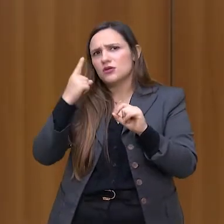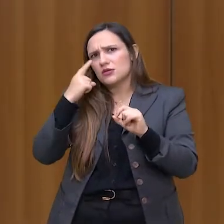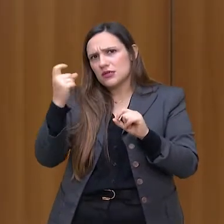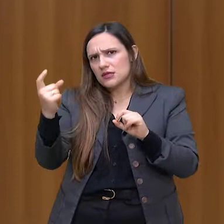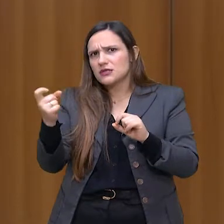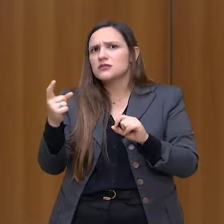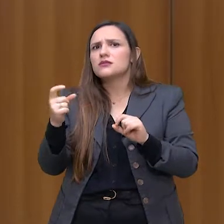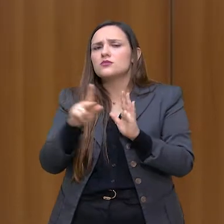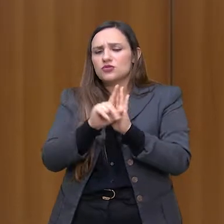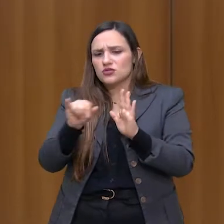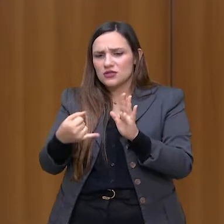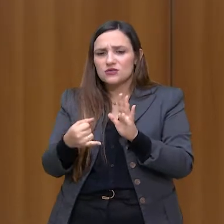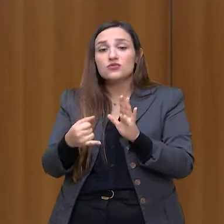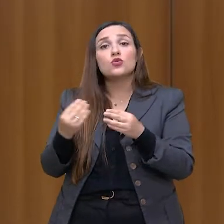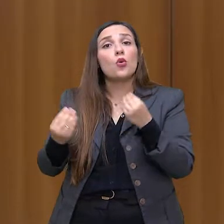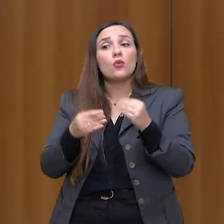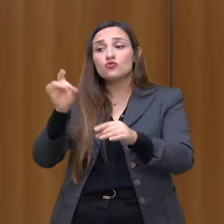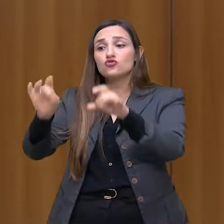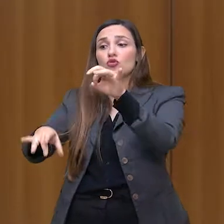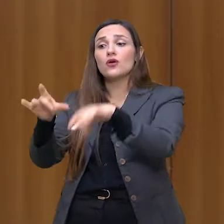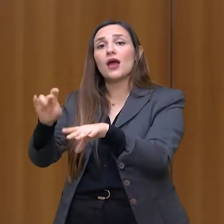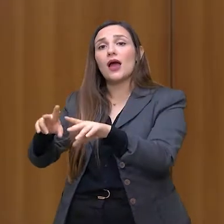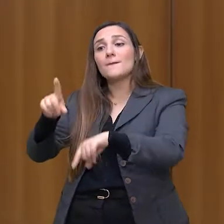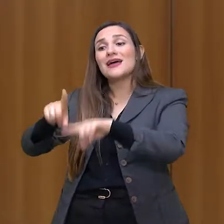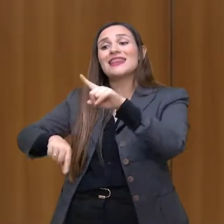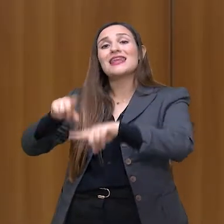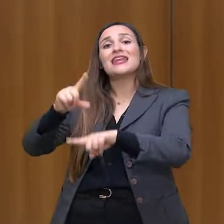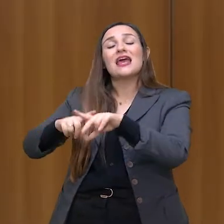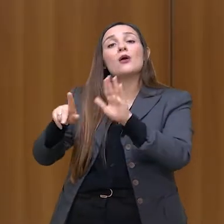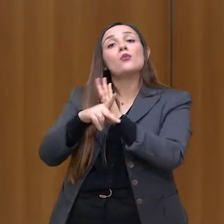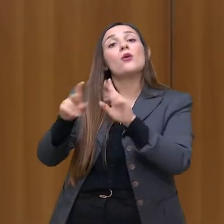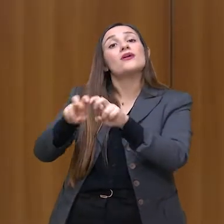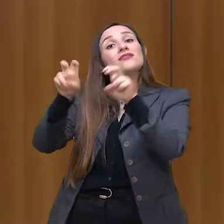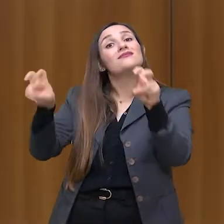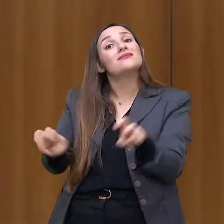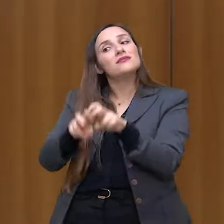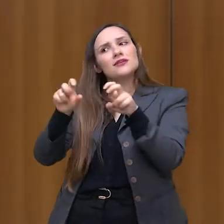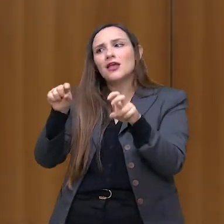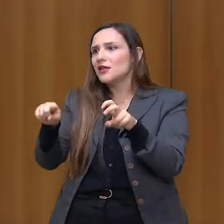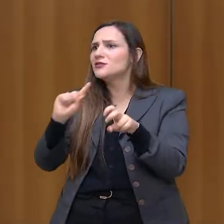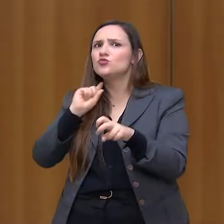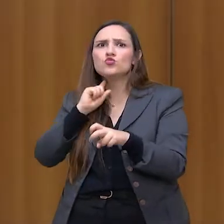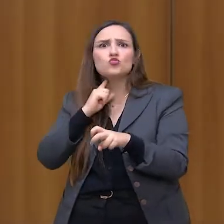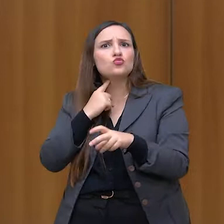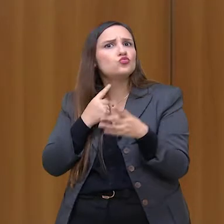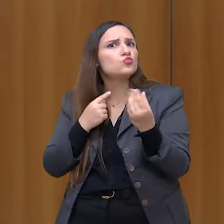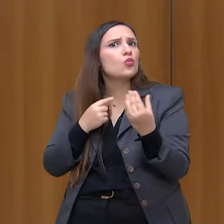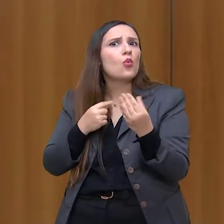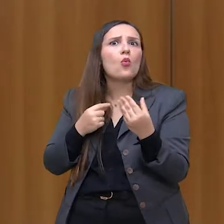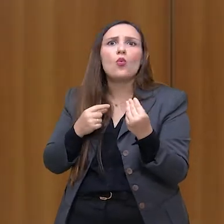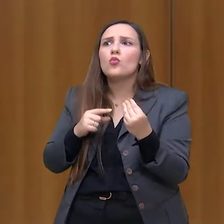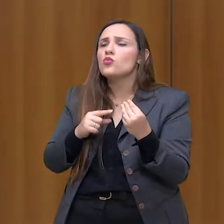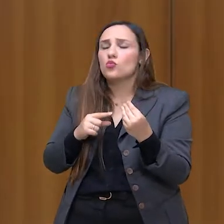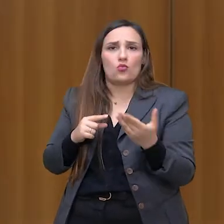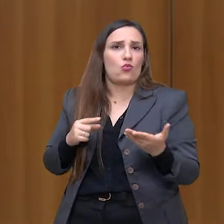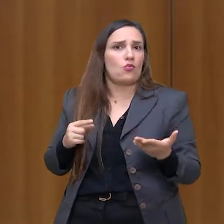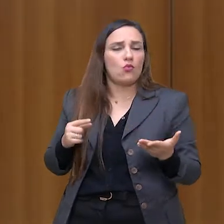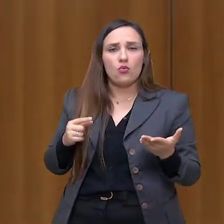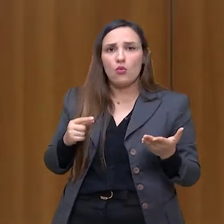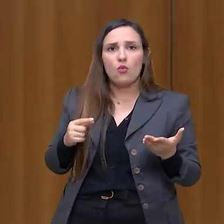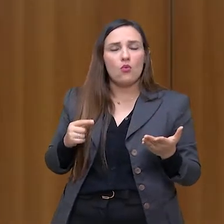foi bem interessante o trabalho de eliminação correta de resíduo de informática, que para nós é um resíduo muito tóxico, né?